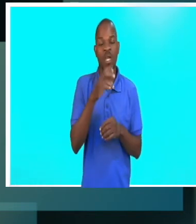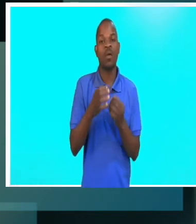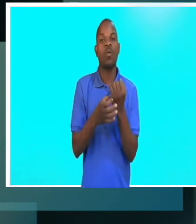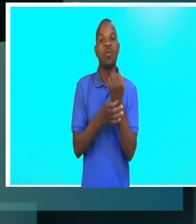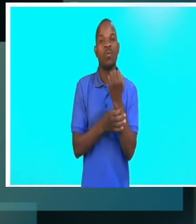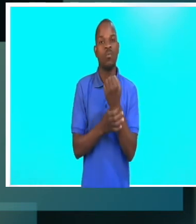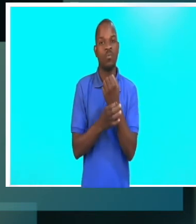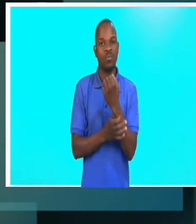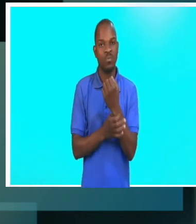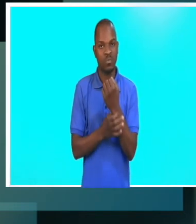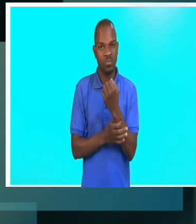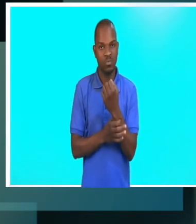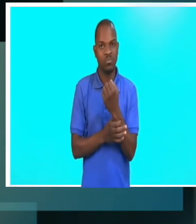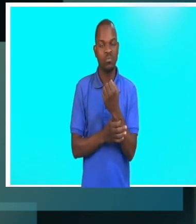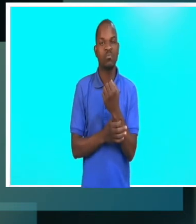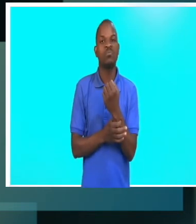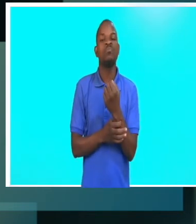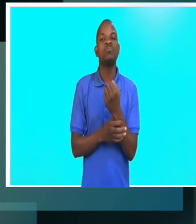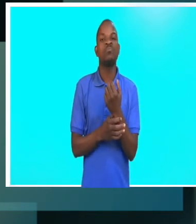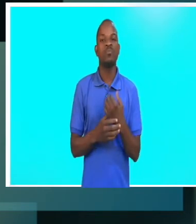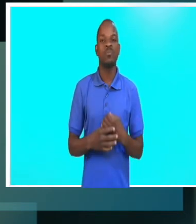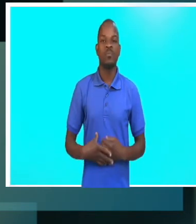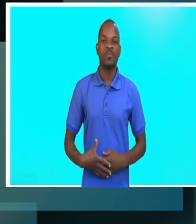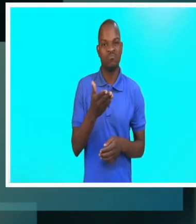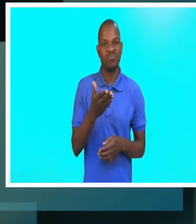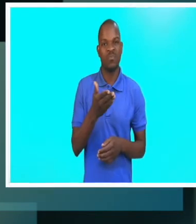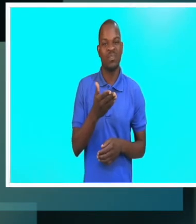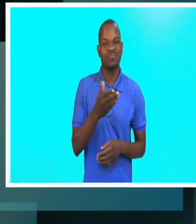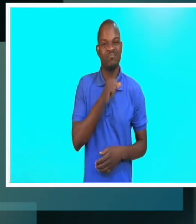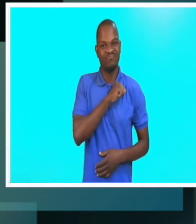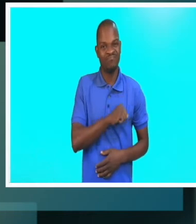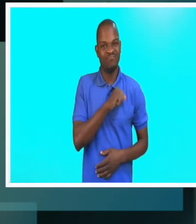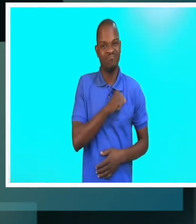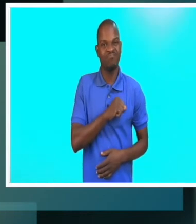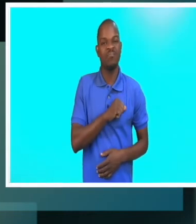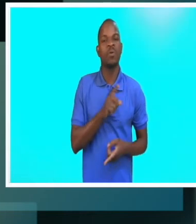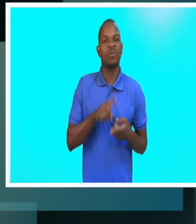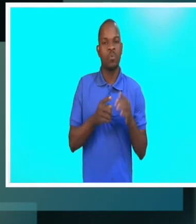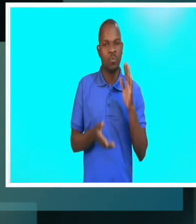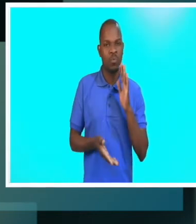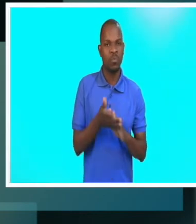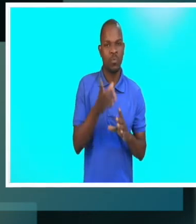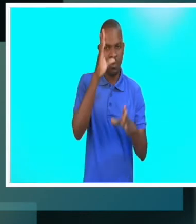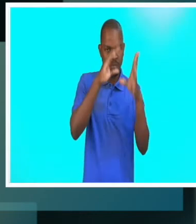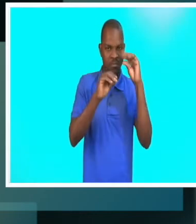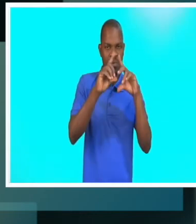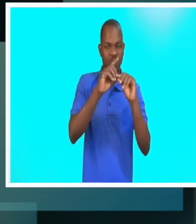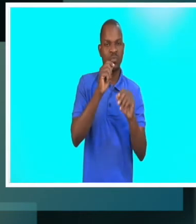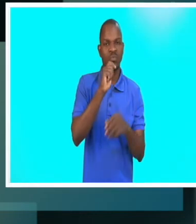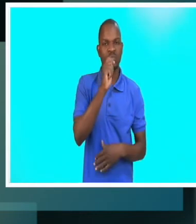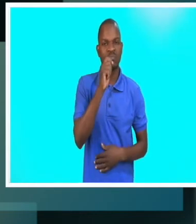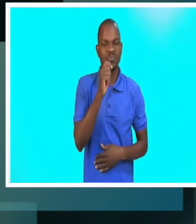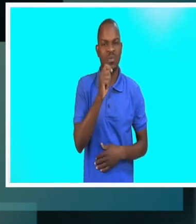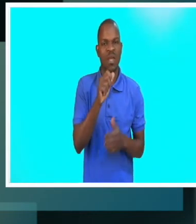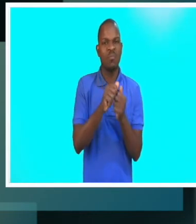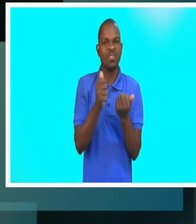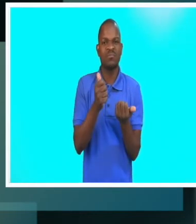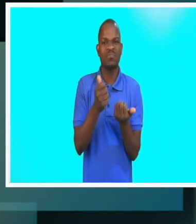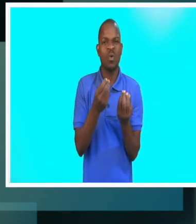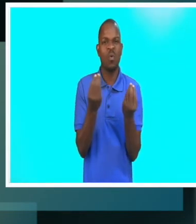a parte do osso, e até cortaram o osso. A Isaia mesmo assim não deixou-se levar e